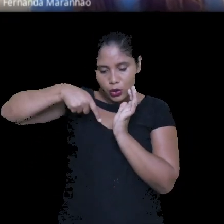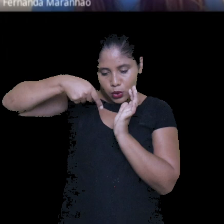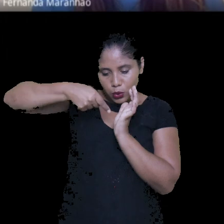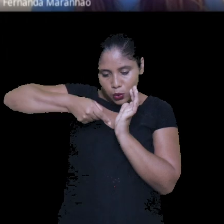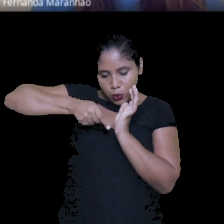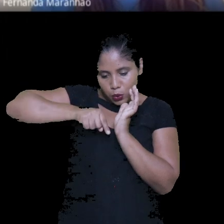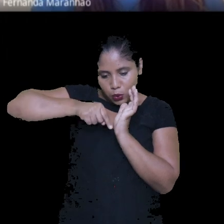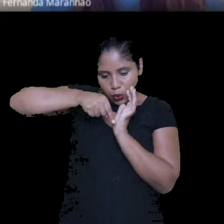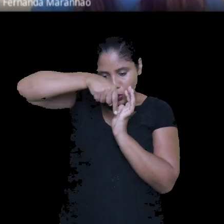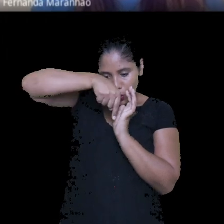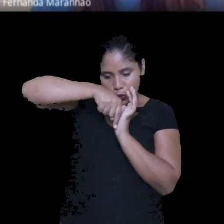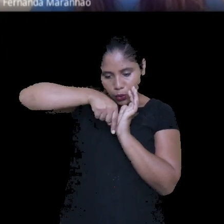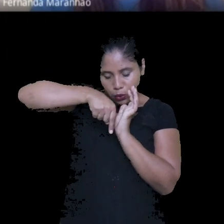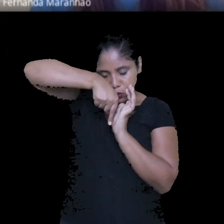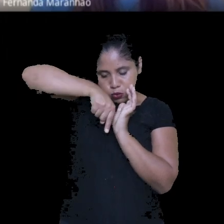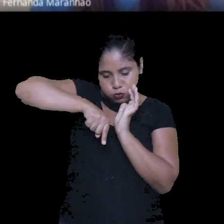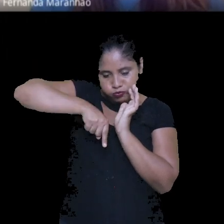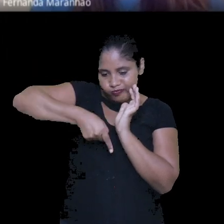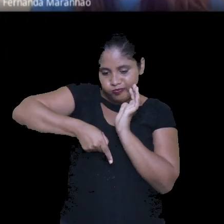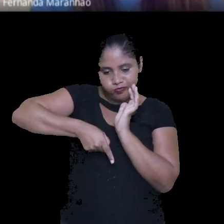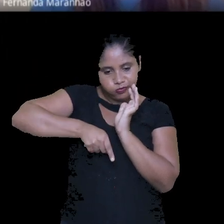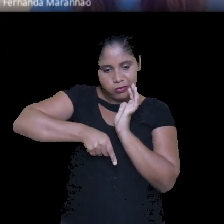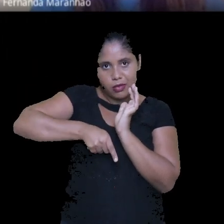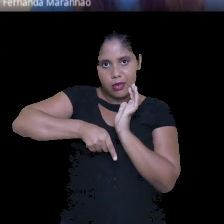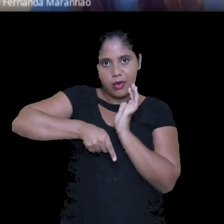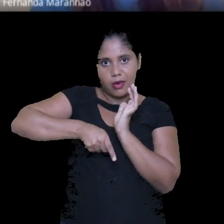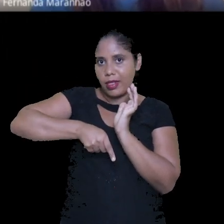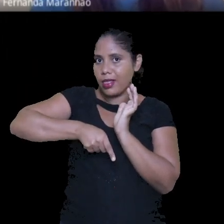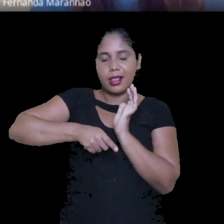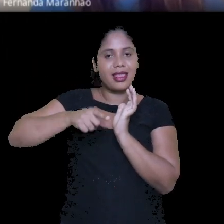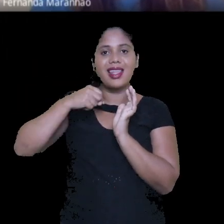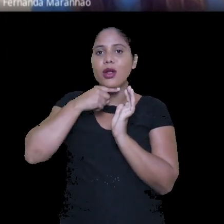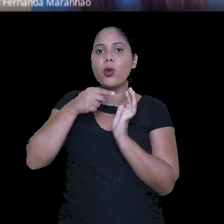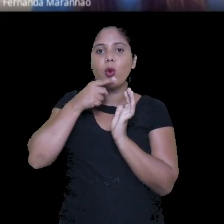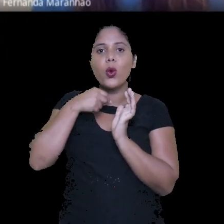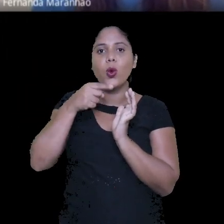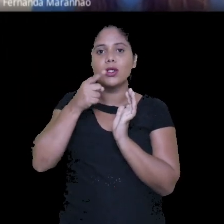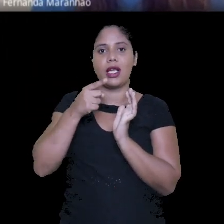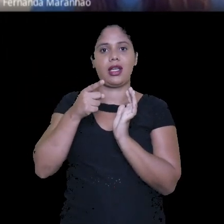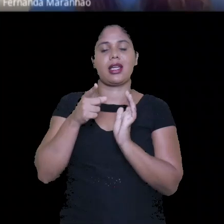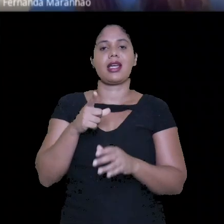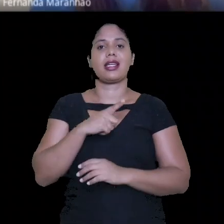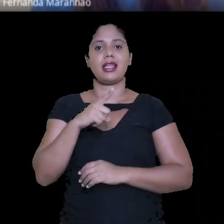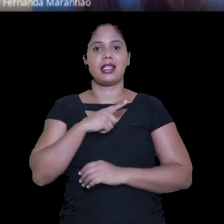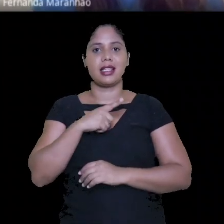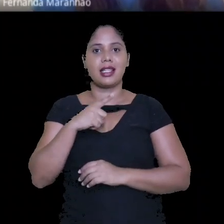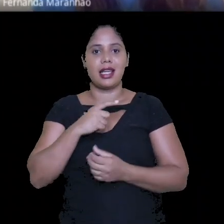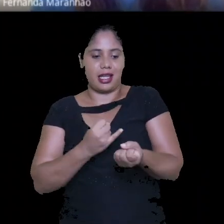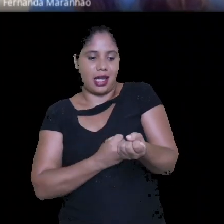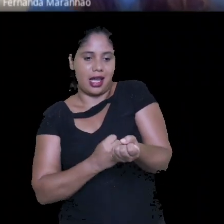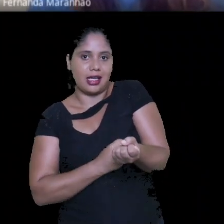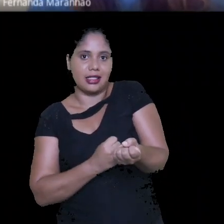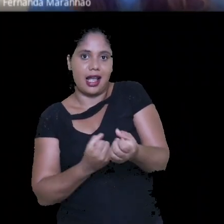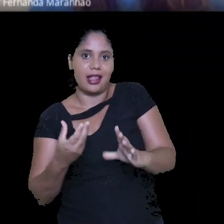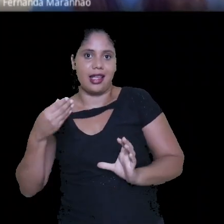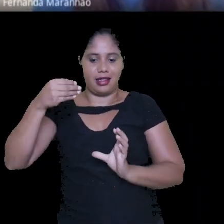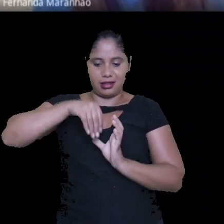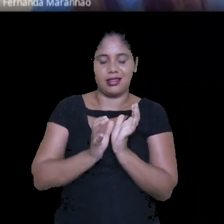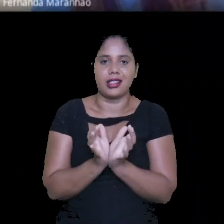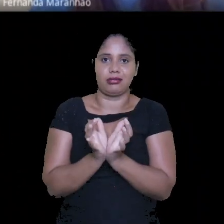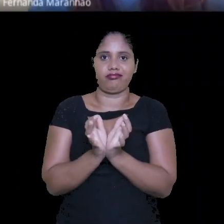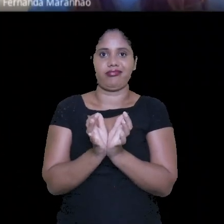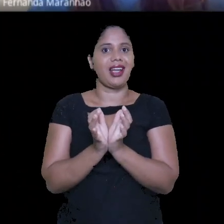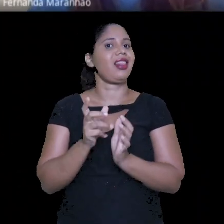a fazer uma adequada troca da pessoa gestante para o bebê. No nosso próximo slide, se vê uma